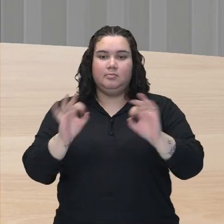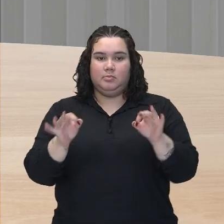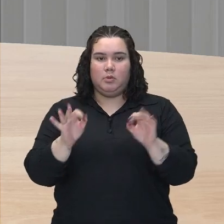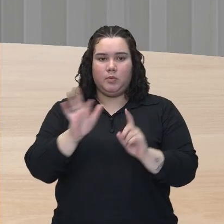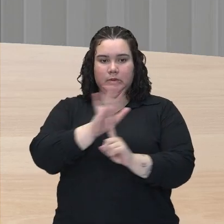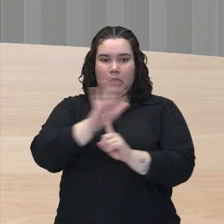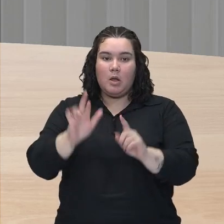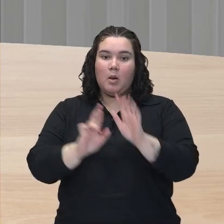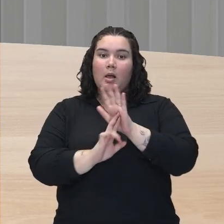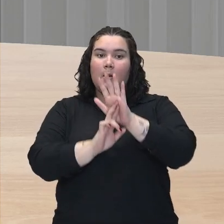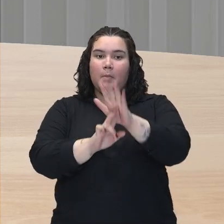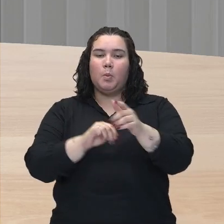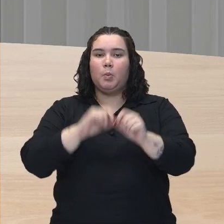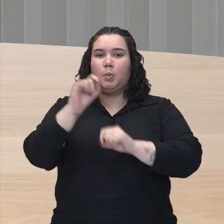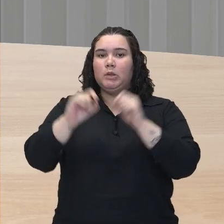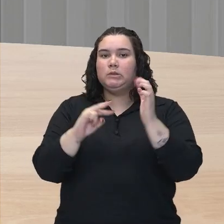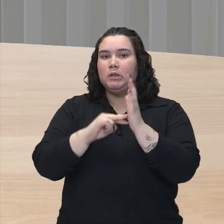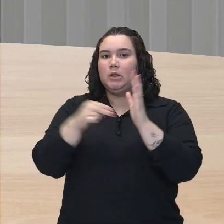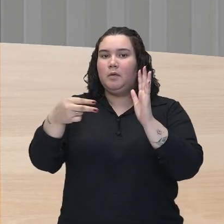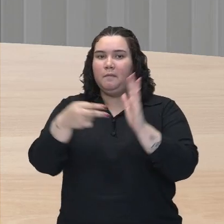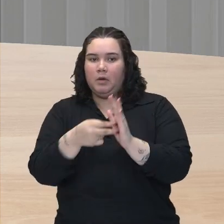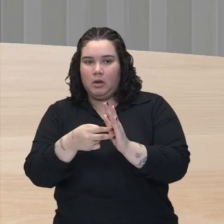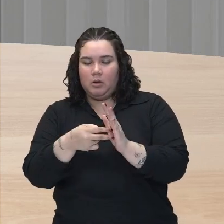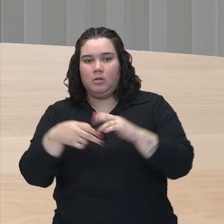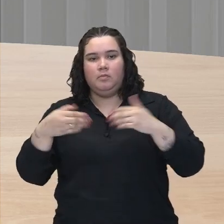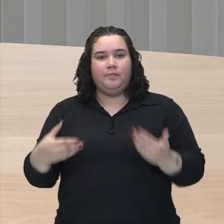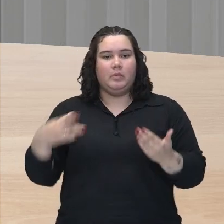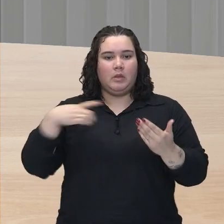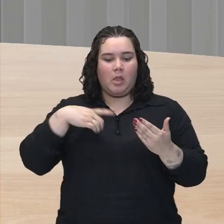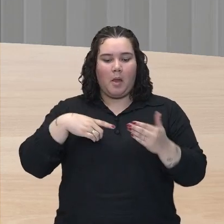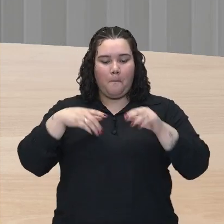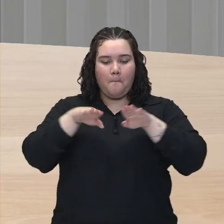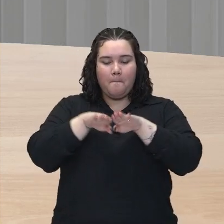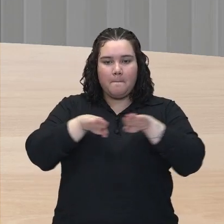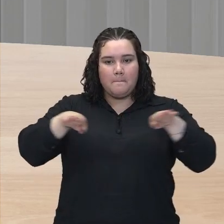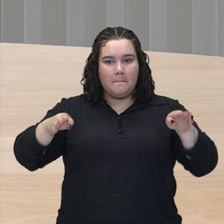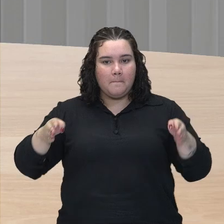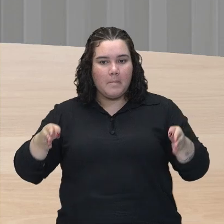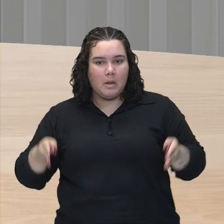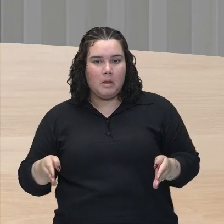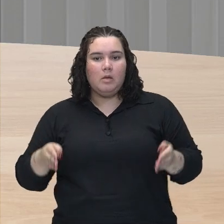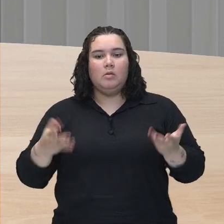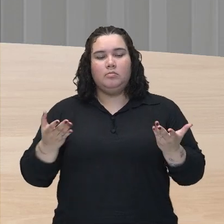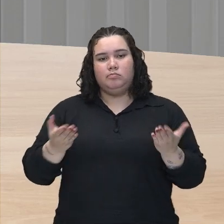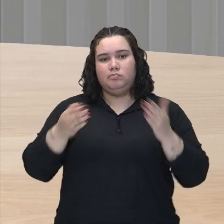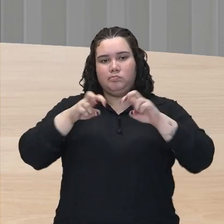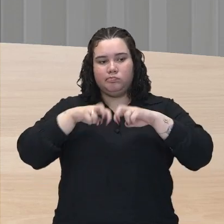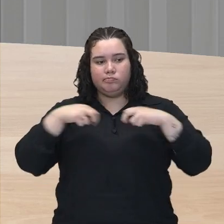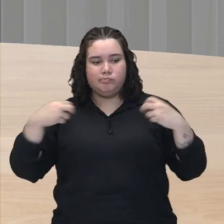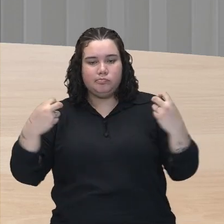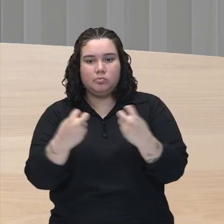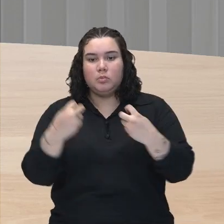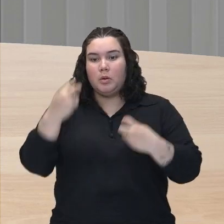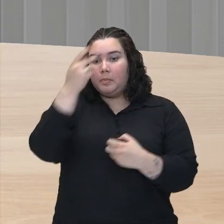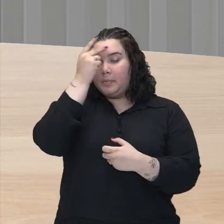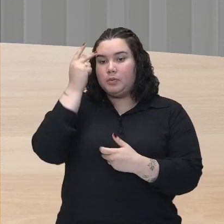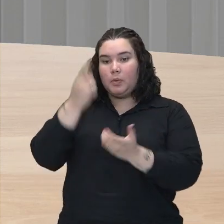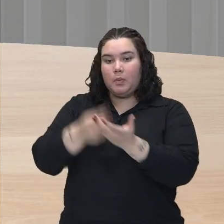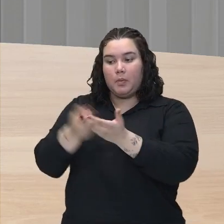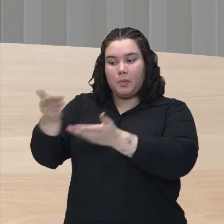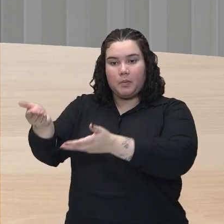sobre o que é o podcast, em que a gente tem essa mesa, geralmente uma mesa redonda, em que tem convidados, falando